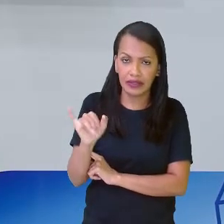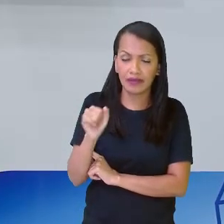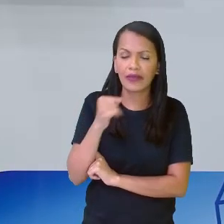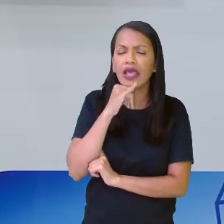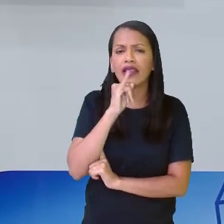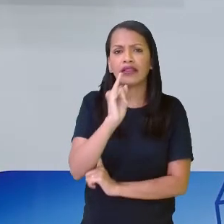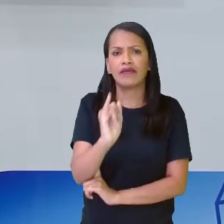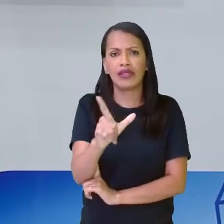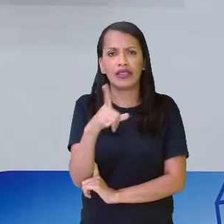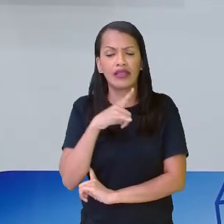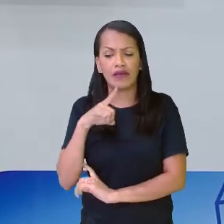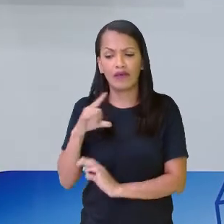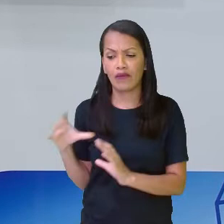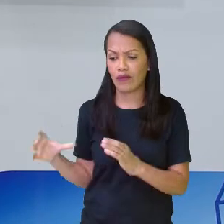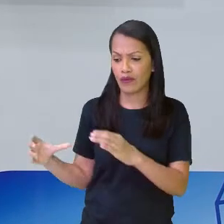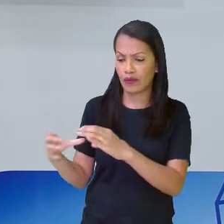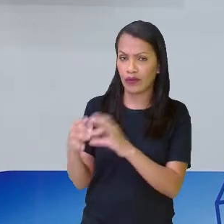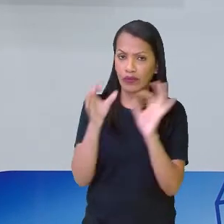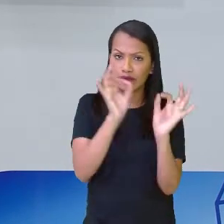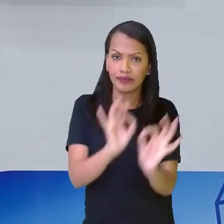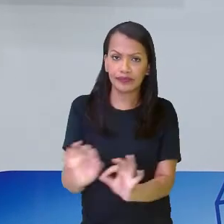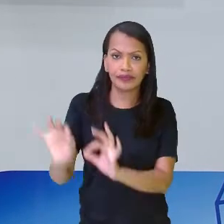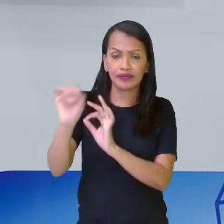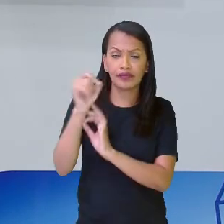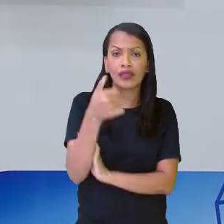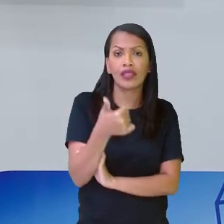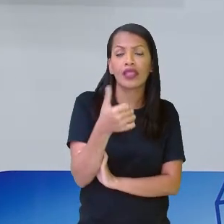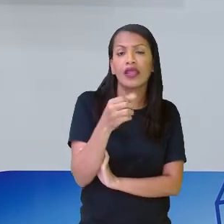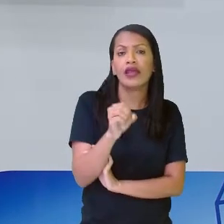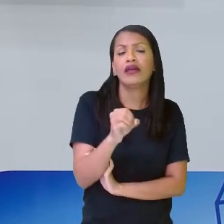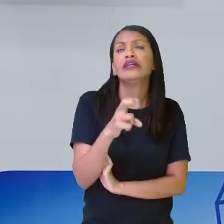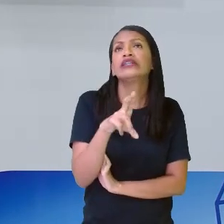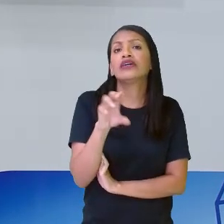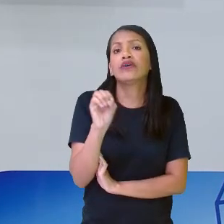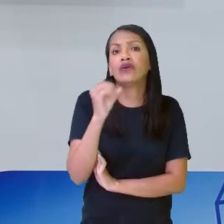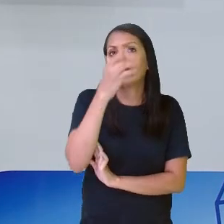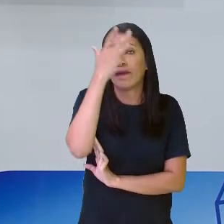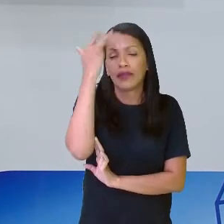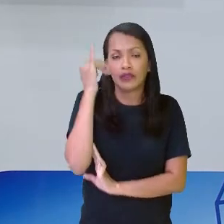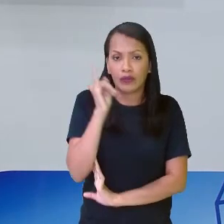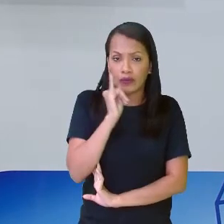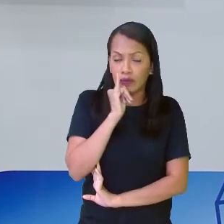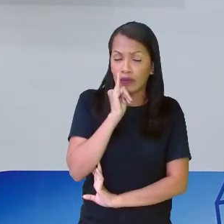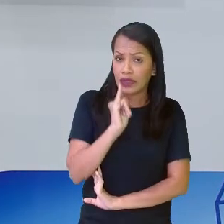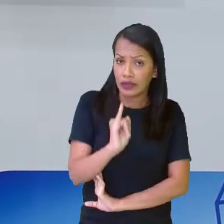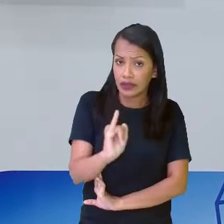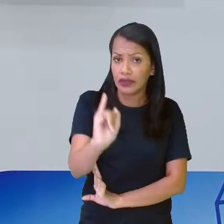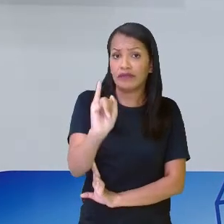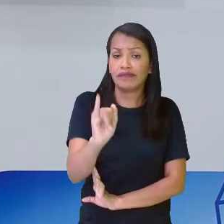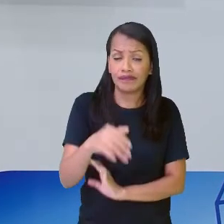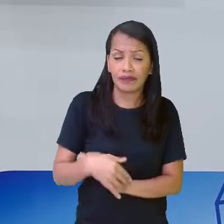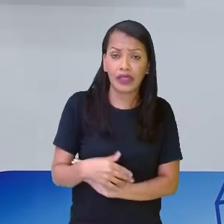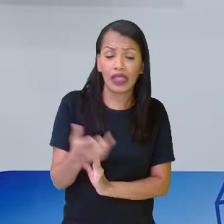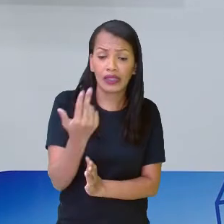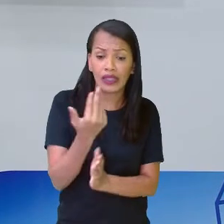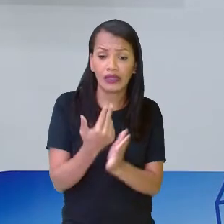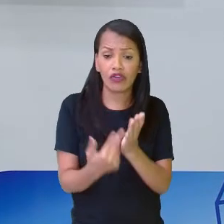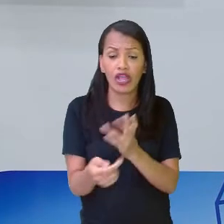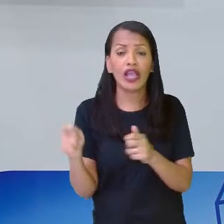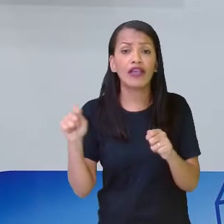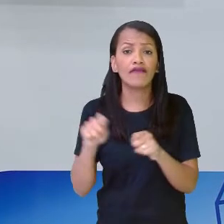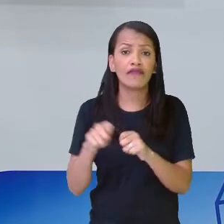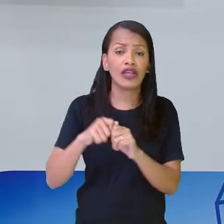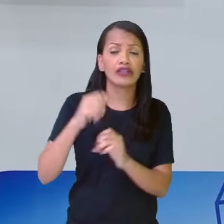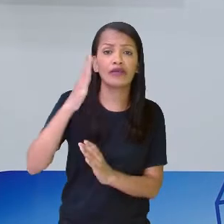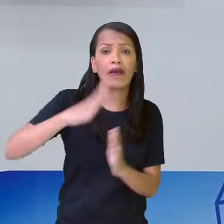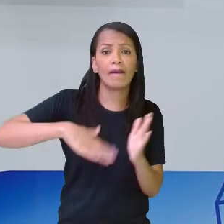aqui, tiver uma turma aqui me assistindo, 10, 15, 20, 30, 50 pessoas, e eu disser assim, desenha e faz uma pintura